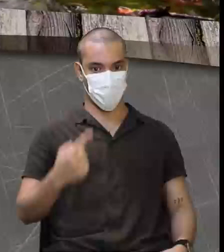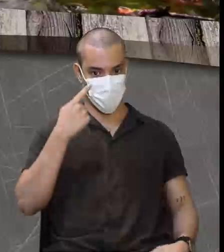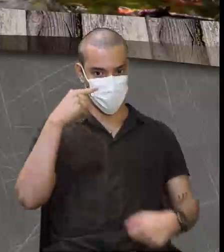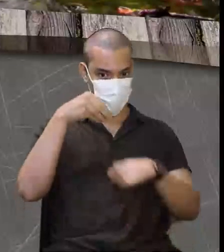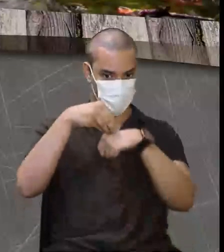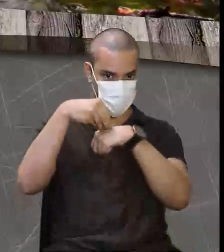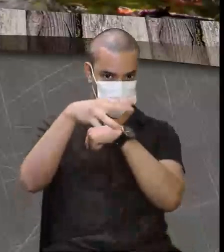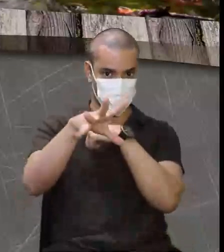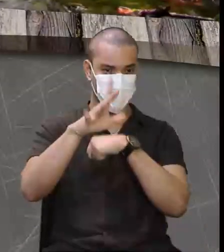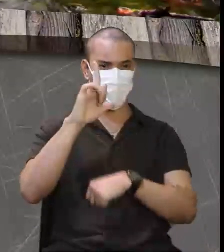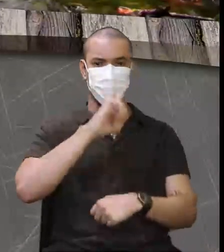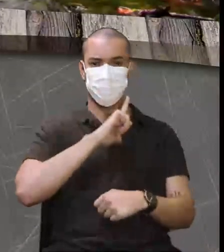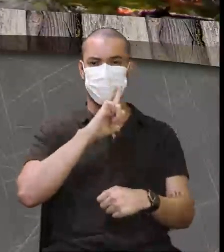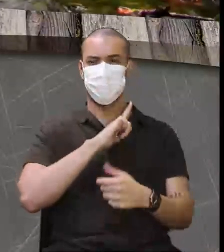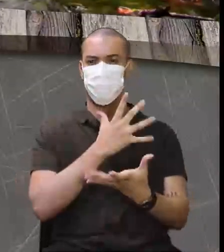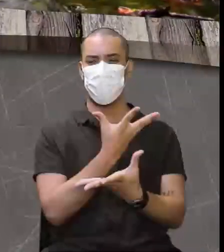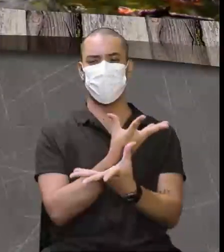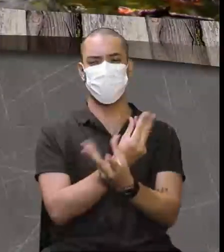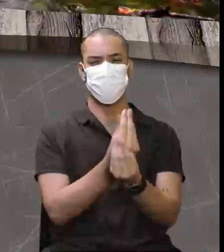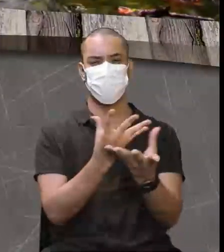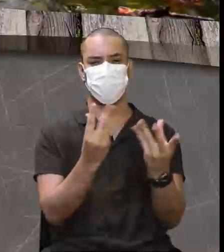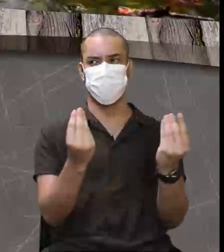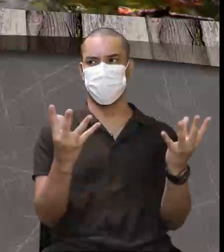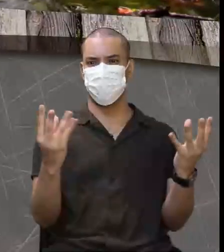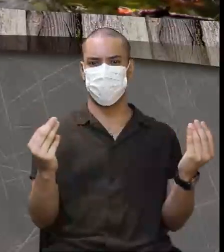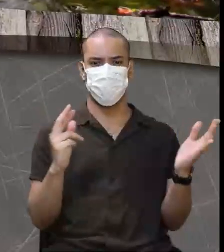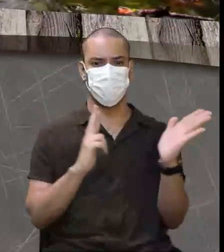Nós temos inúmeras